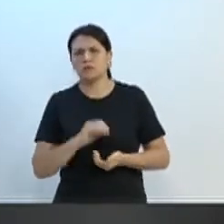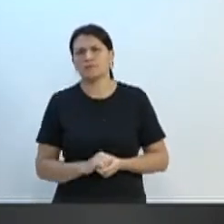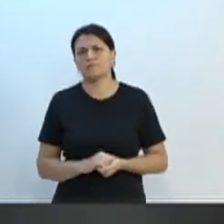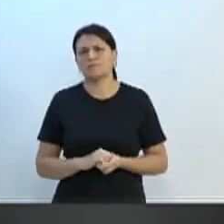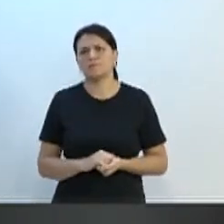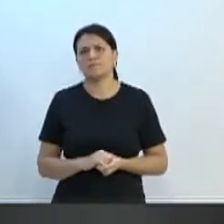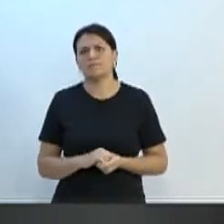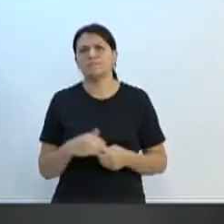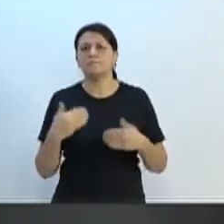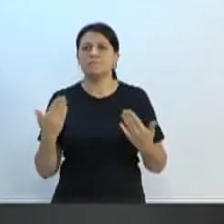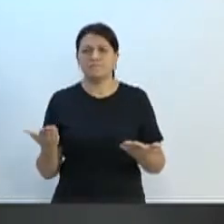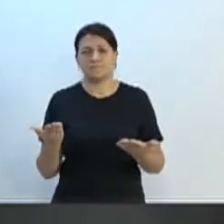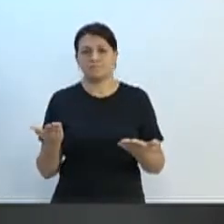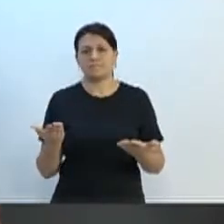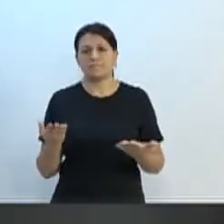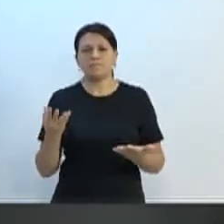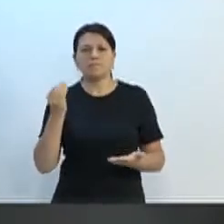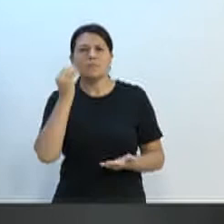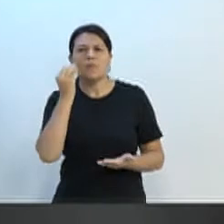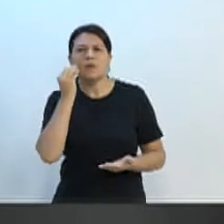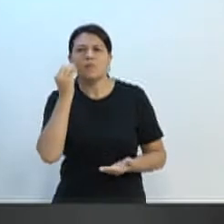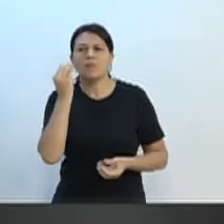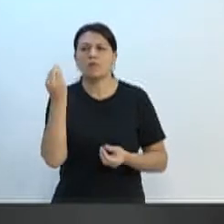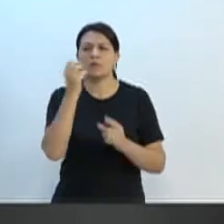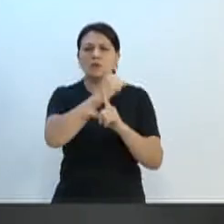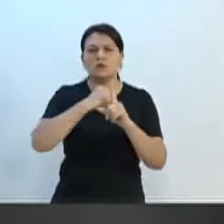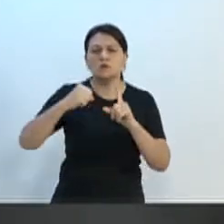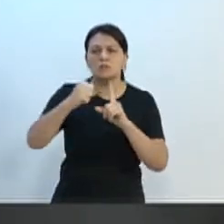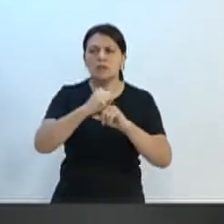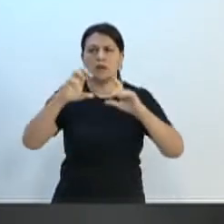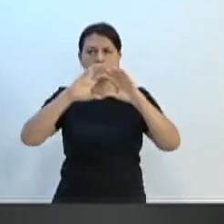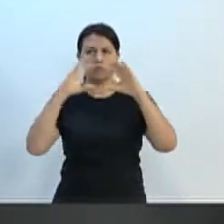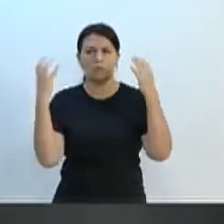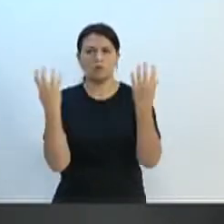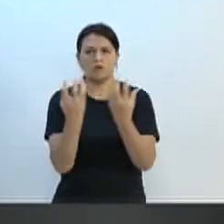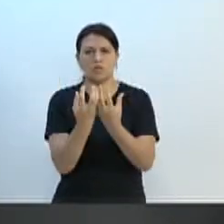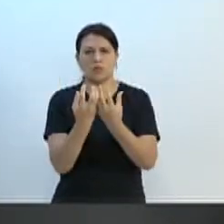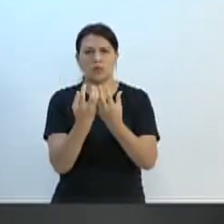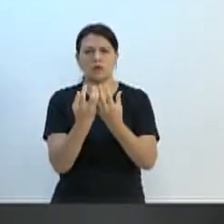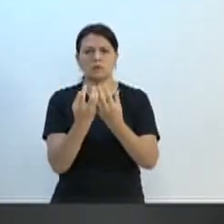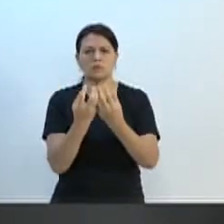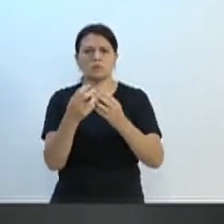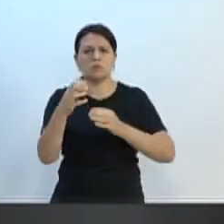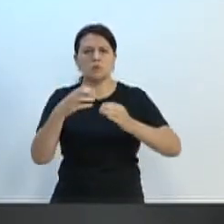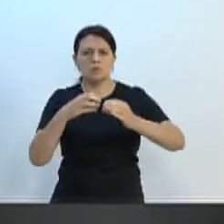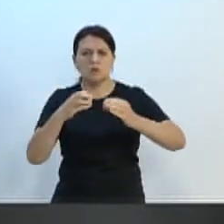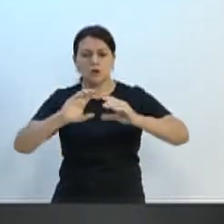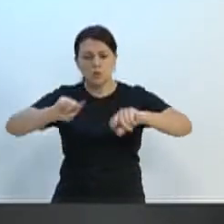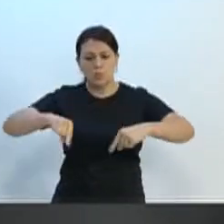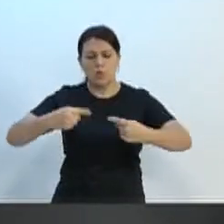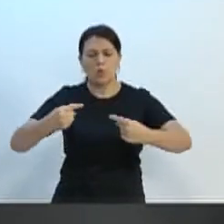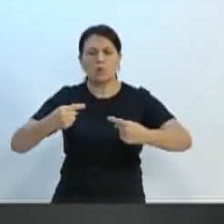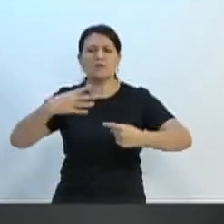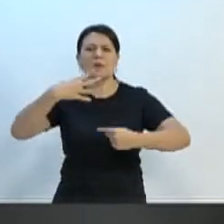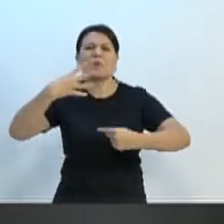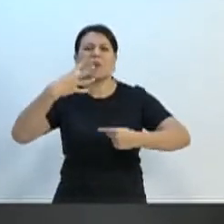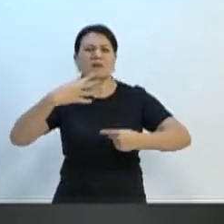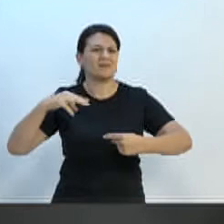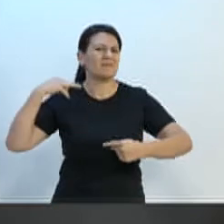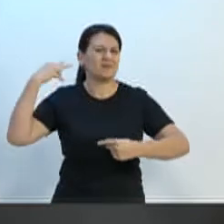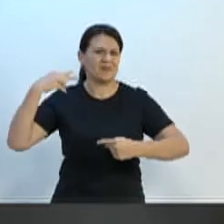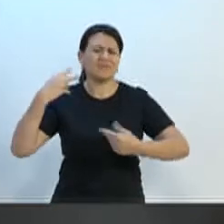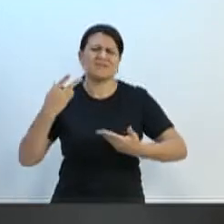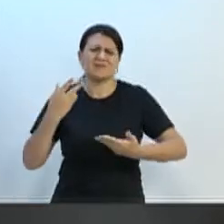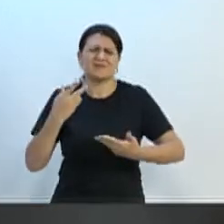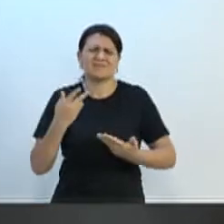Então, tentando colocar a sociedade, a comunidade, os concursados contra os 4 vereadores aqui. Então, é ridículo esse tipo de coisa. Eu